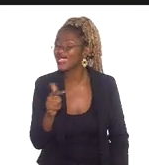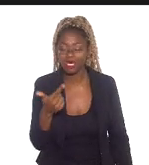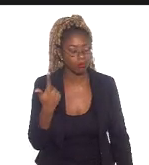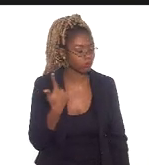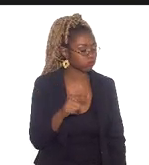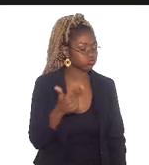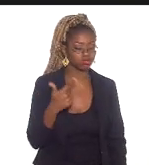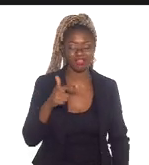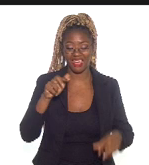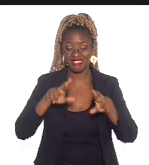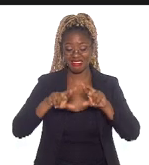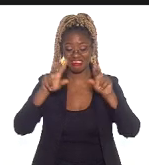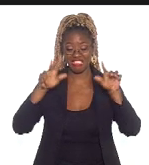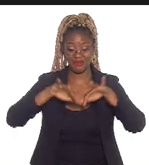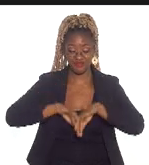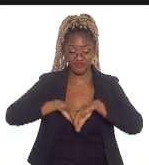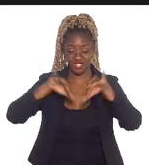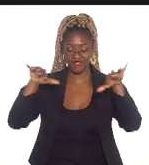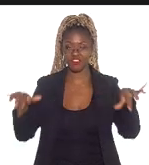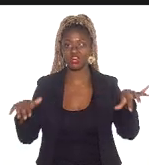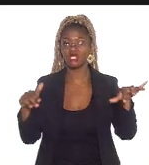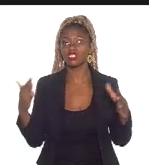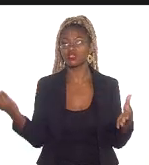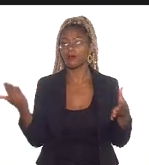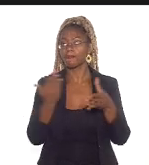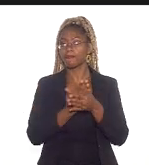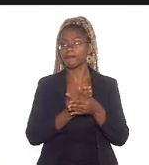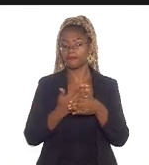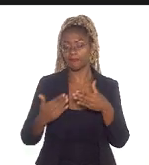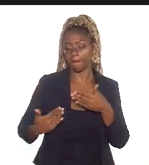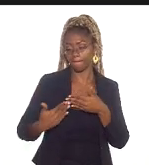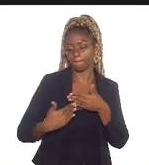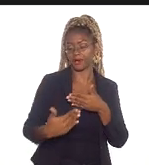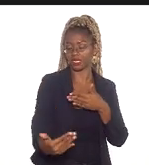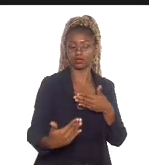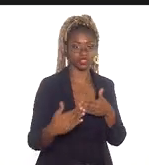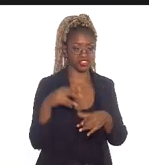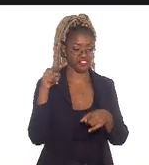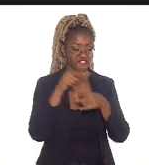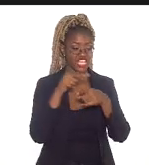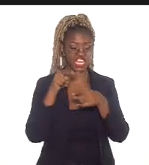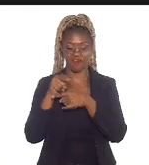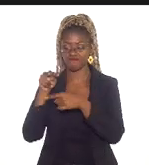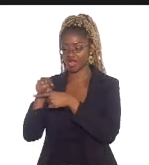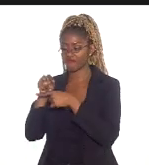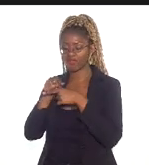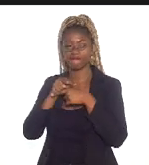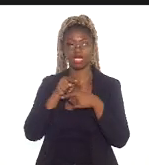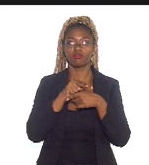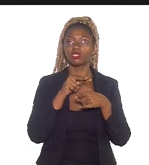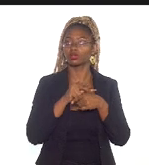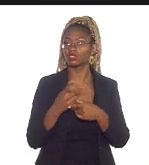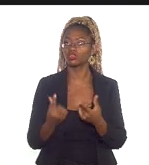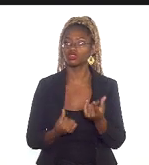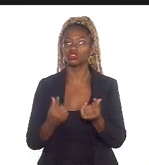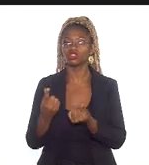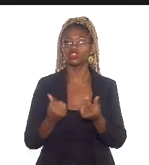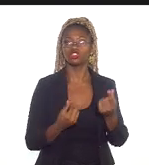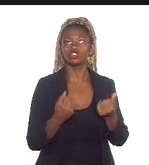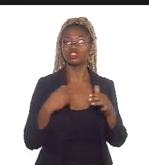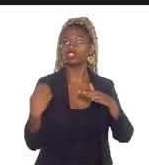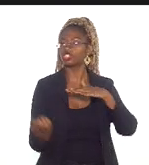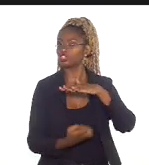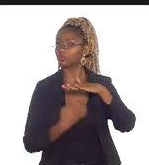uma diferença no processo fiscalizatório, e os custos que uma empresa